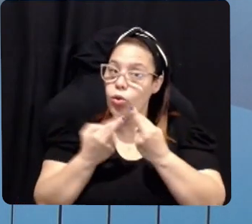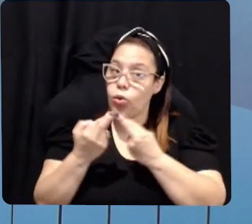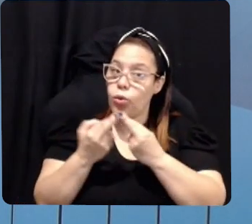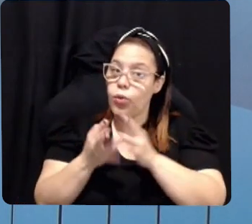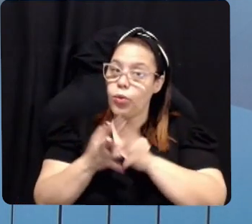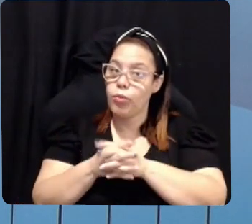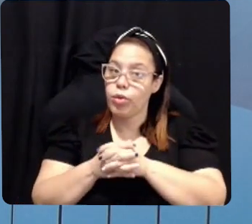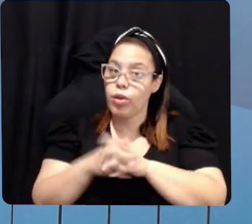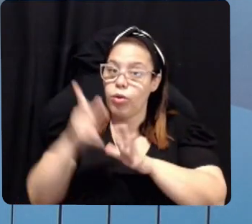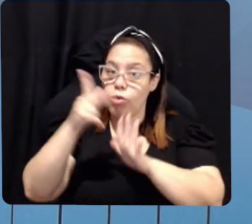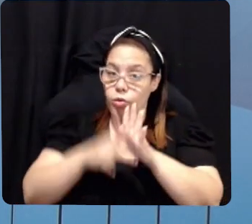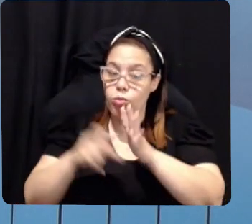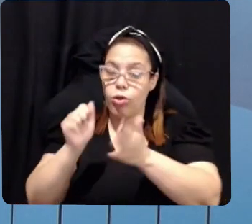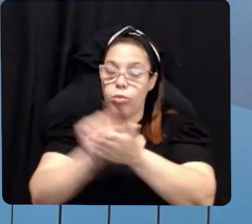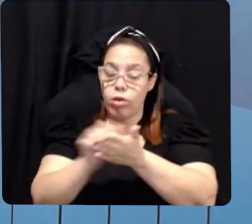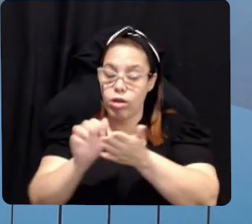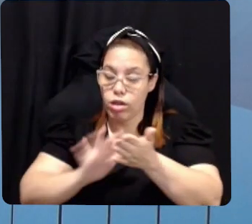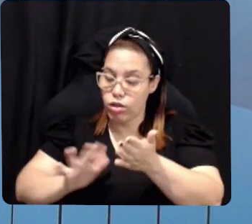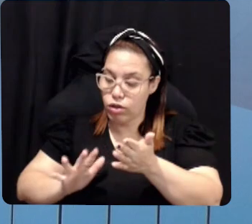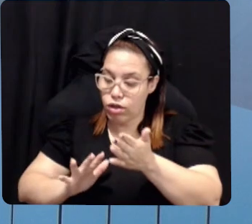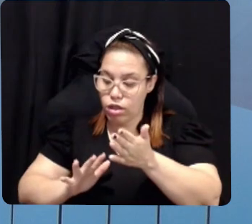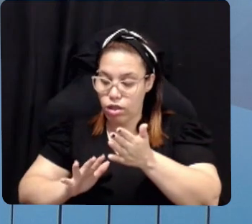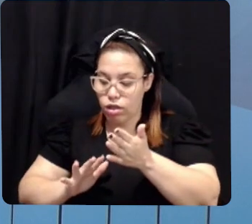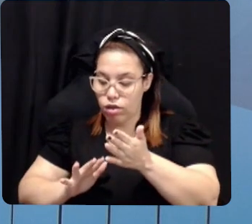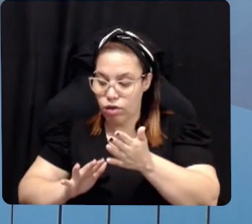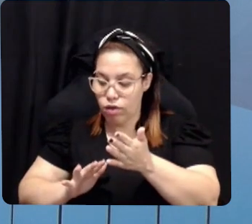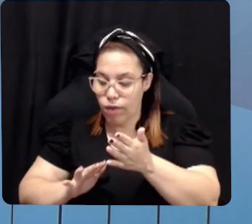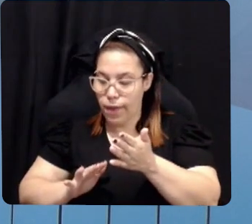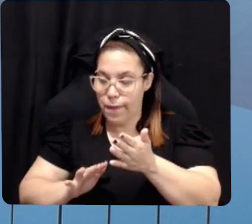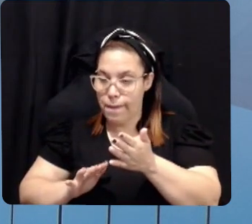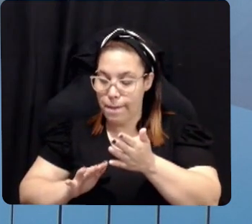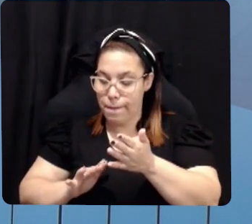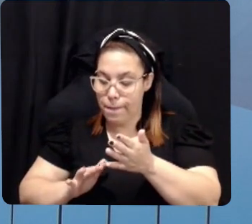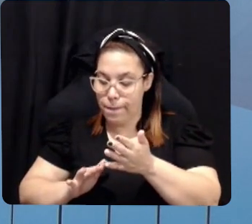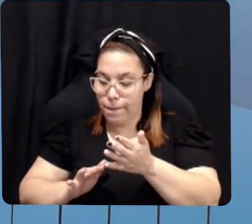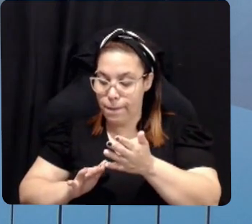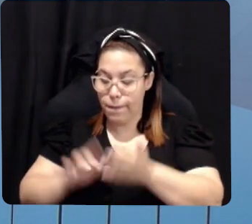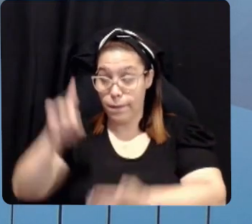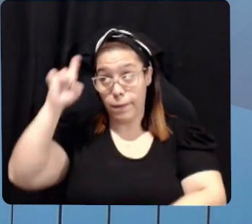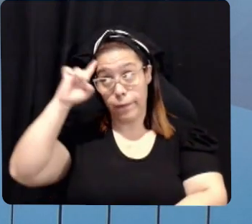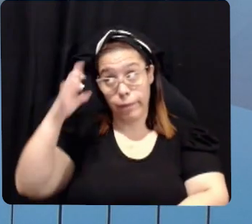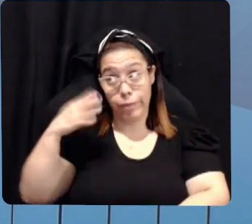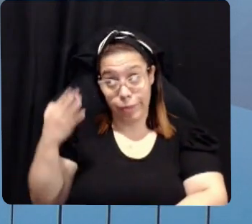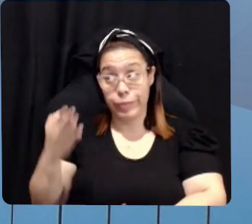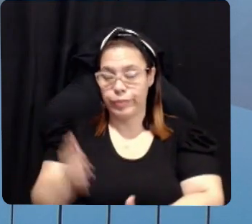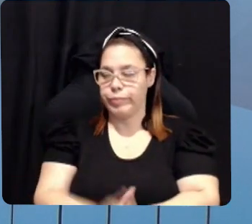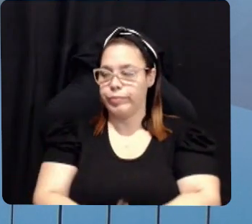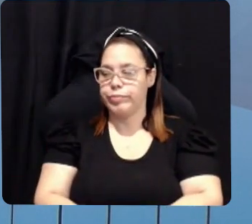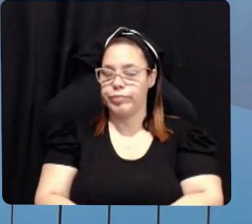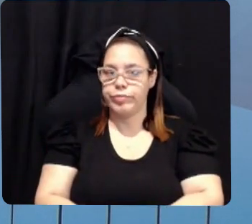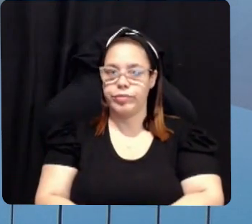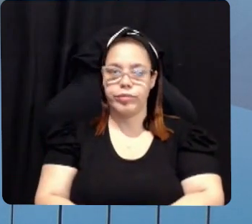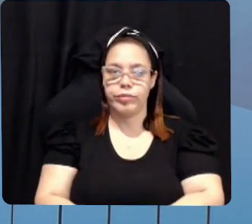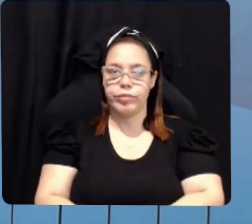relação mesmo às próprias atividades, né, as tarefas que existem ali no dia a dia?